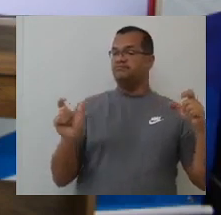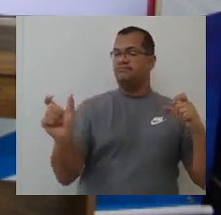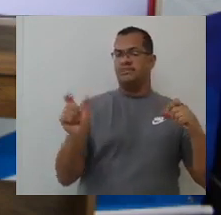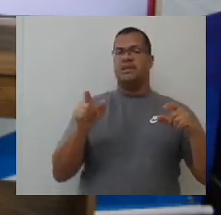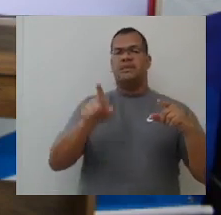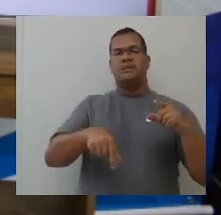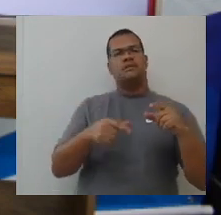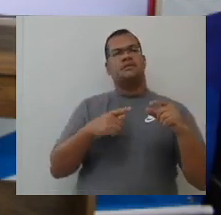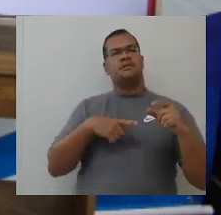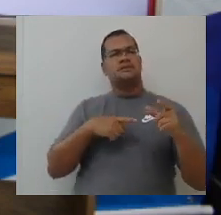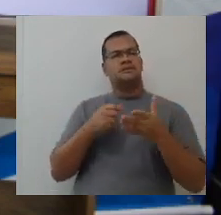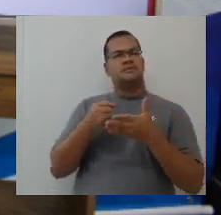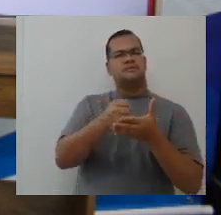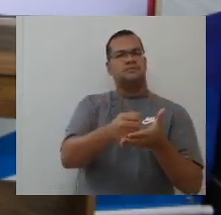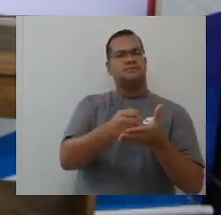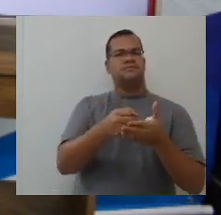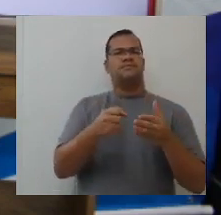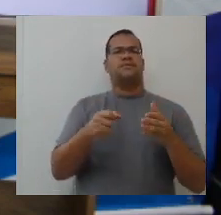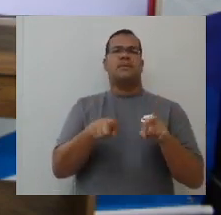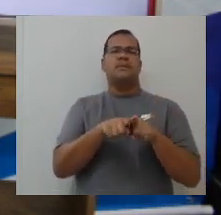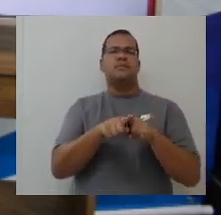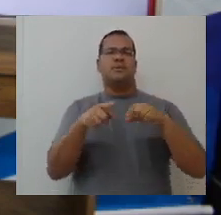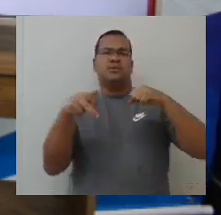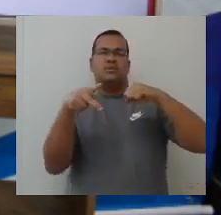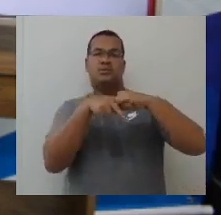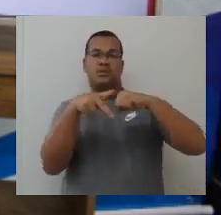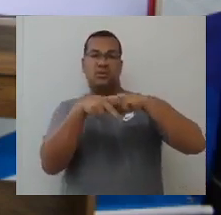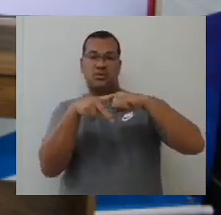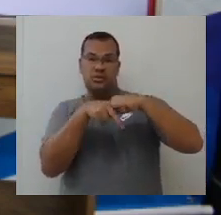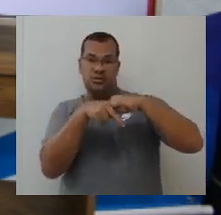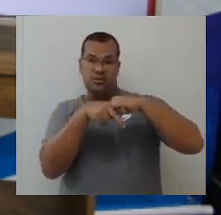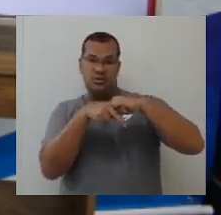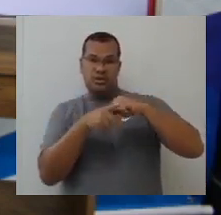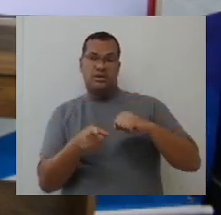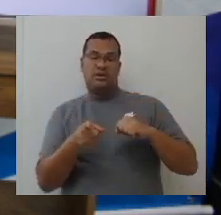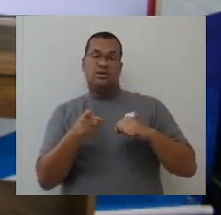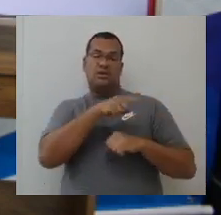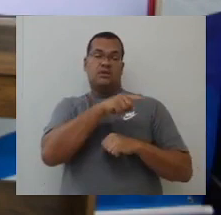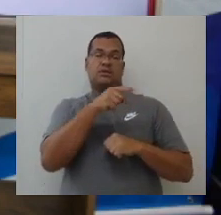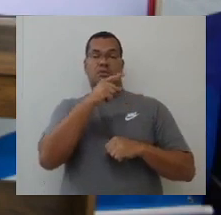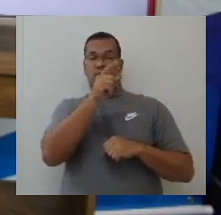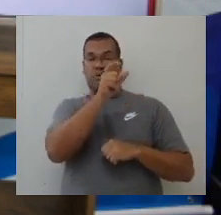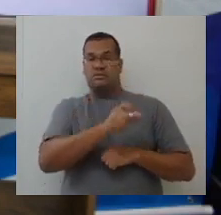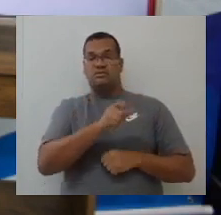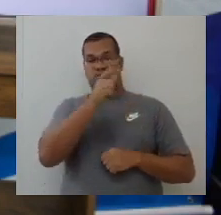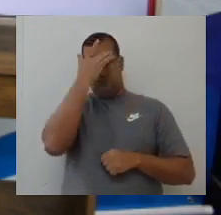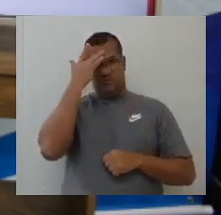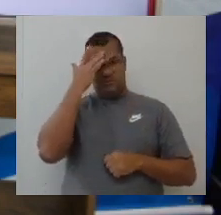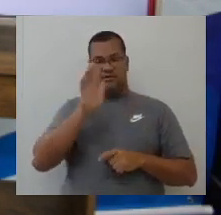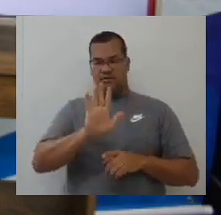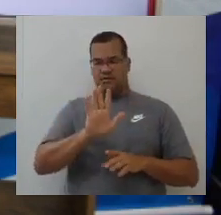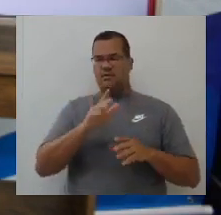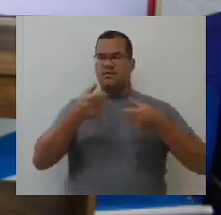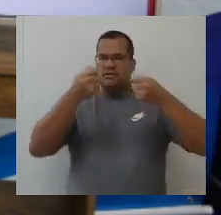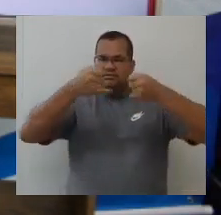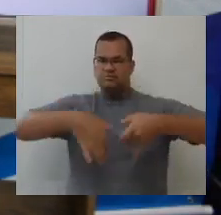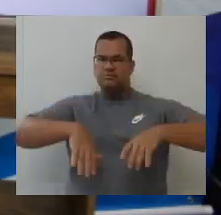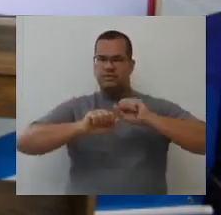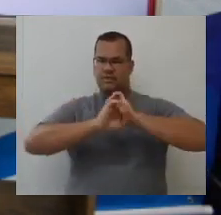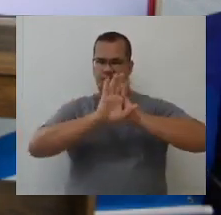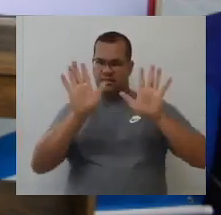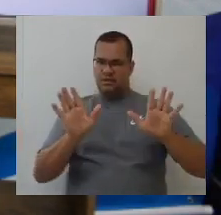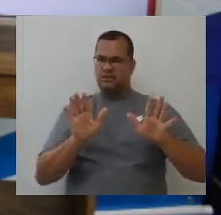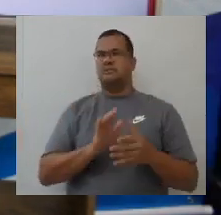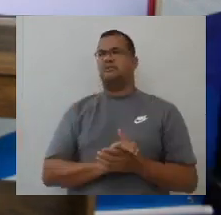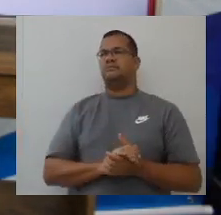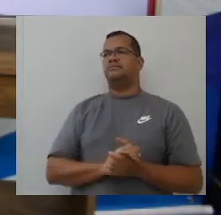junção de um verbo auxiliar e do pronome referente ao sujeito da oração principal. Daqui a pouco isso fica um pouco mais claro. Vamos embora, vamos